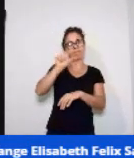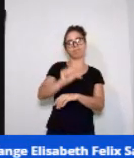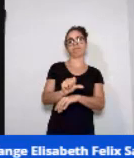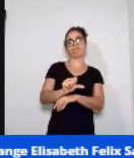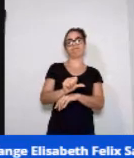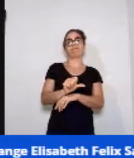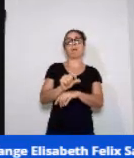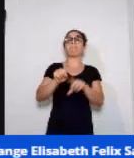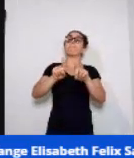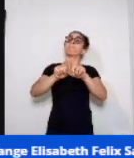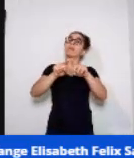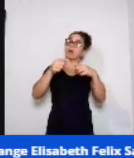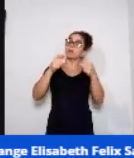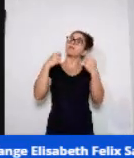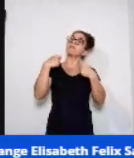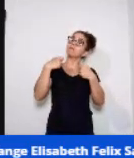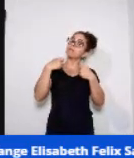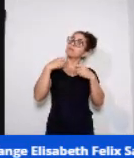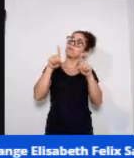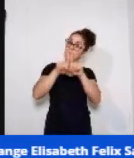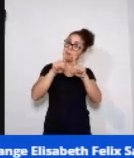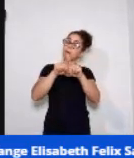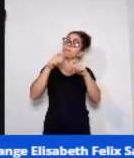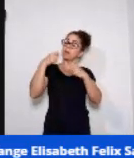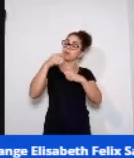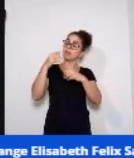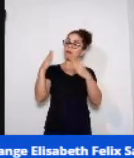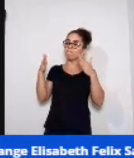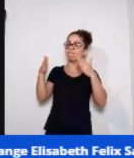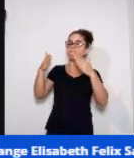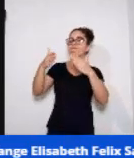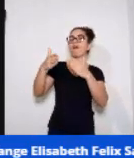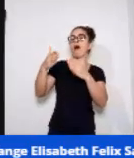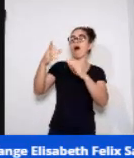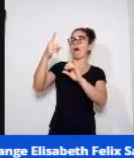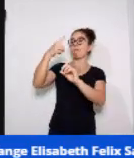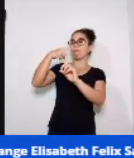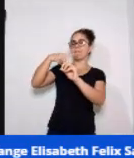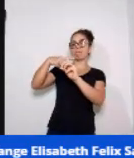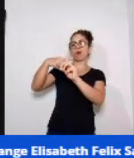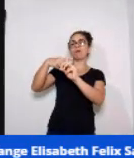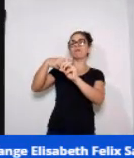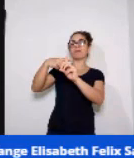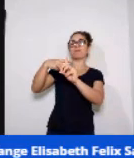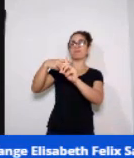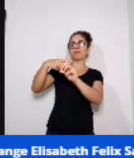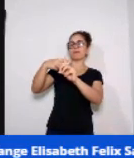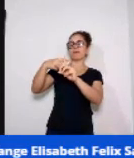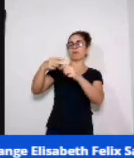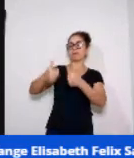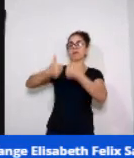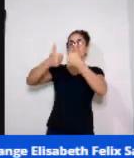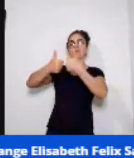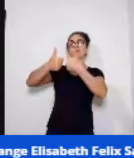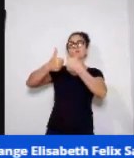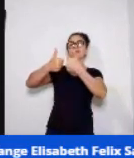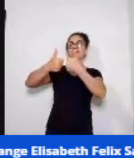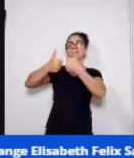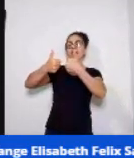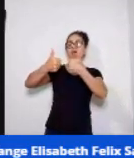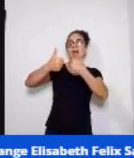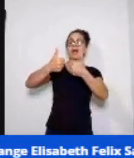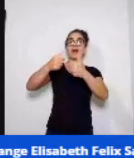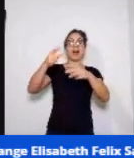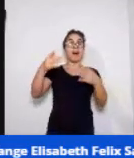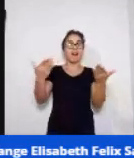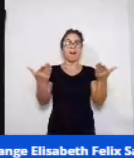se prender nos pontos positivos de tudo isso. Nunca, né, a relação família-escola